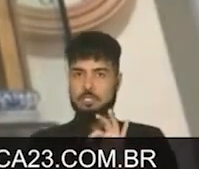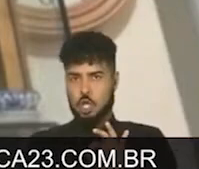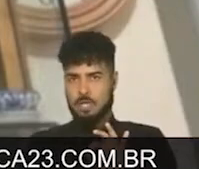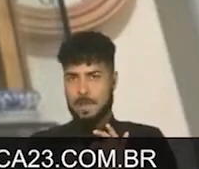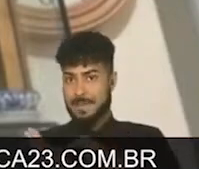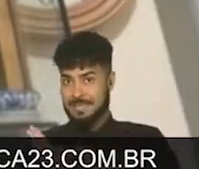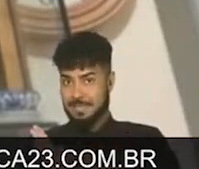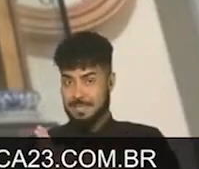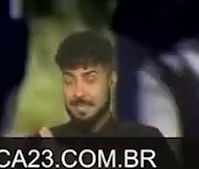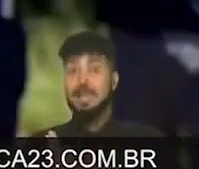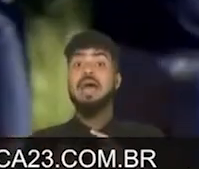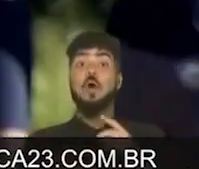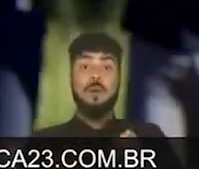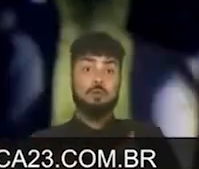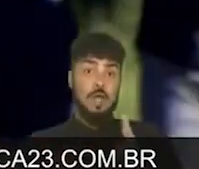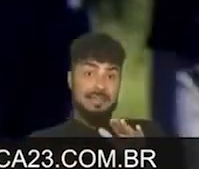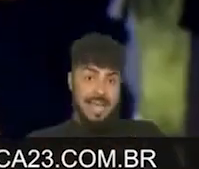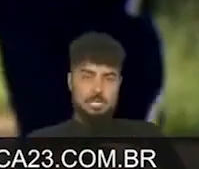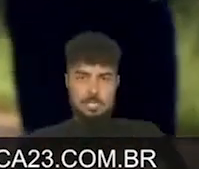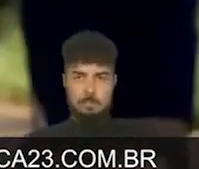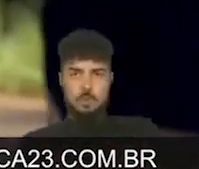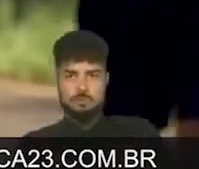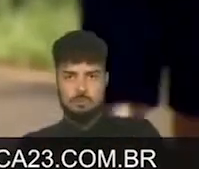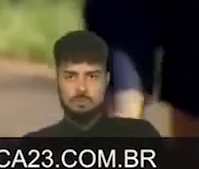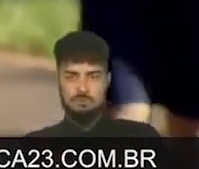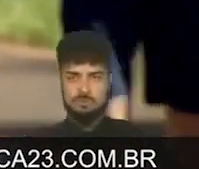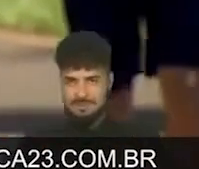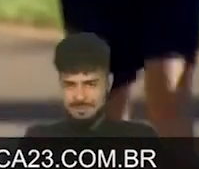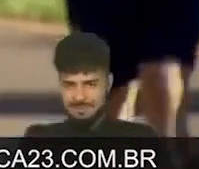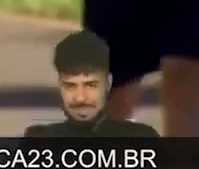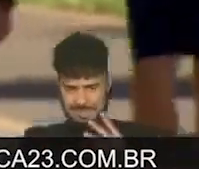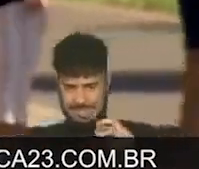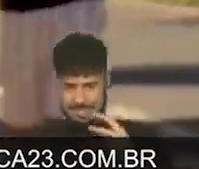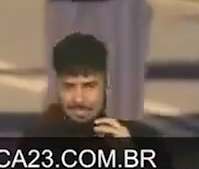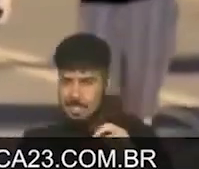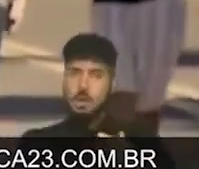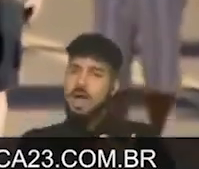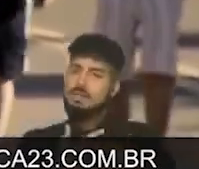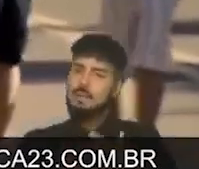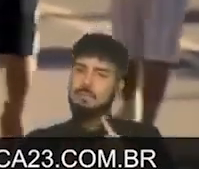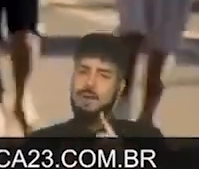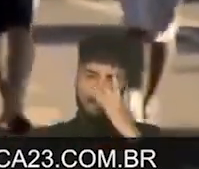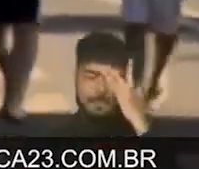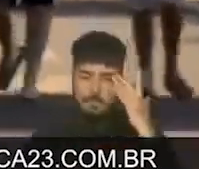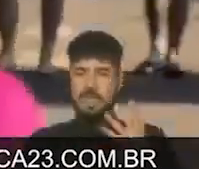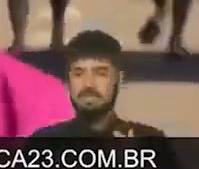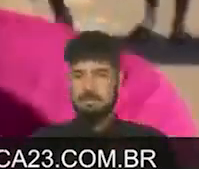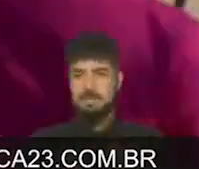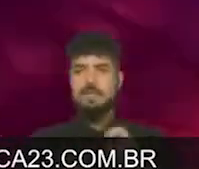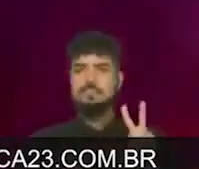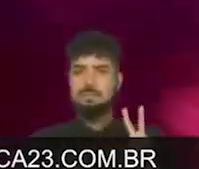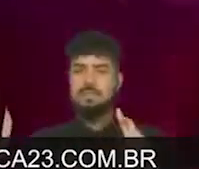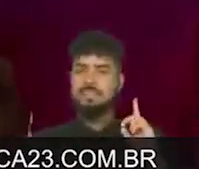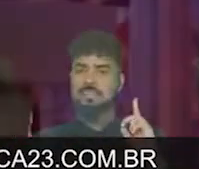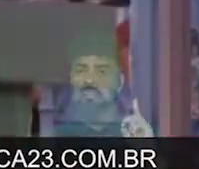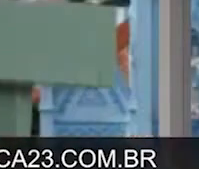depois das 4 da tarde. Filtro solar 30, ele não atrapalha o recebimento e a formação da vitamina D.